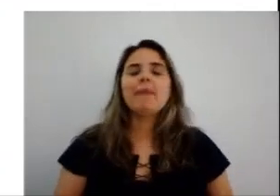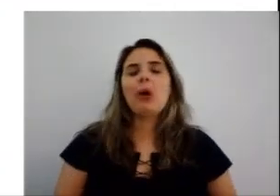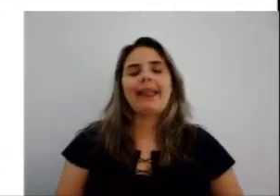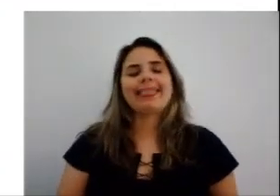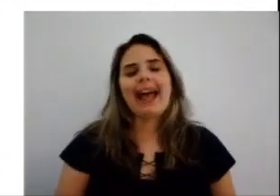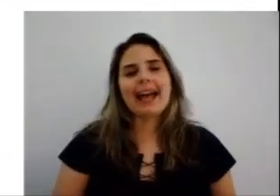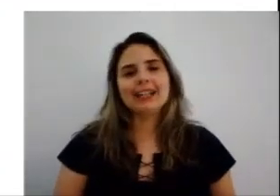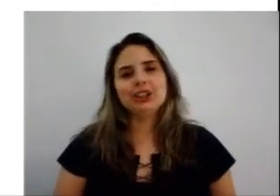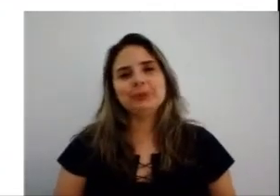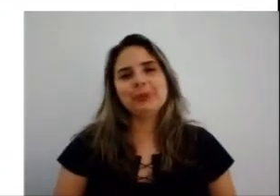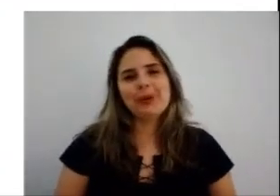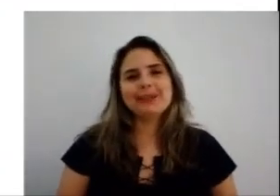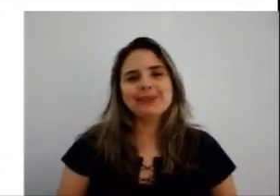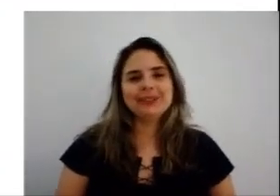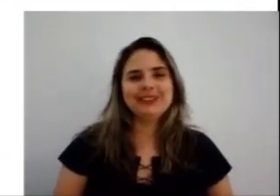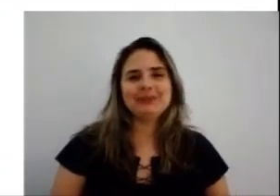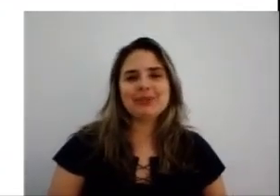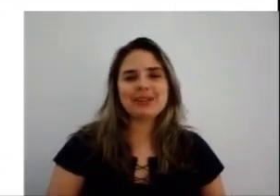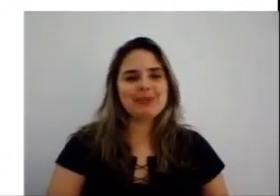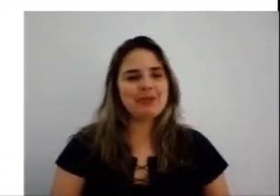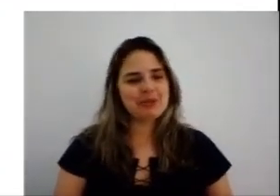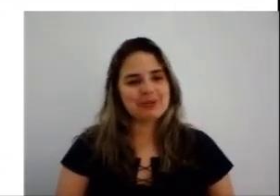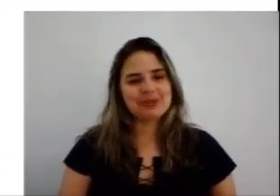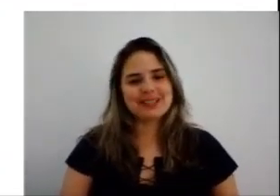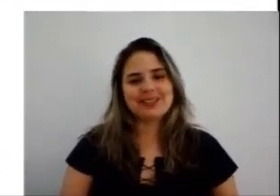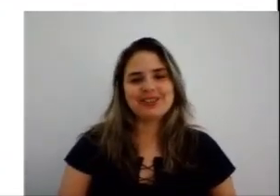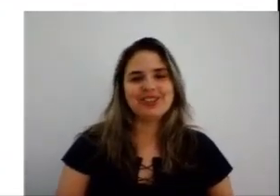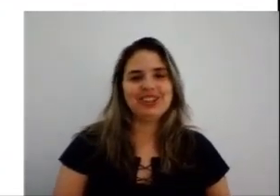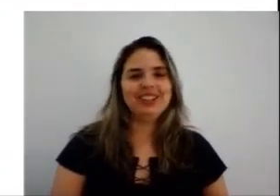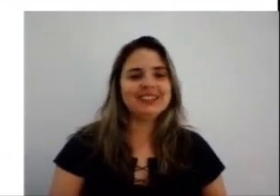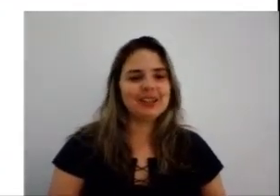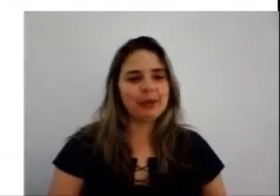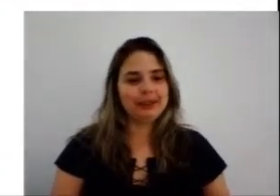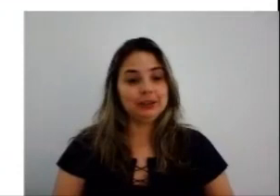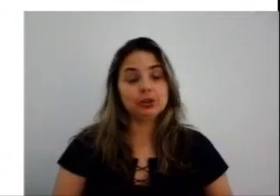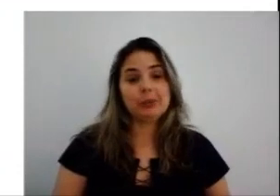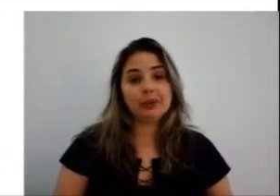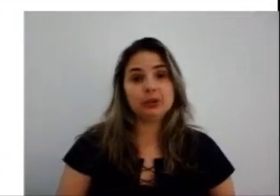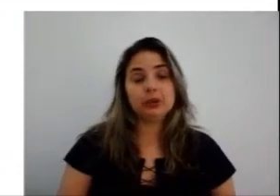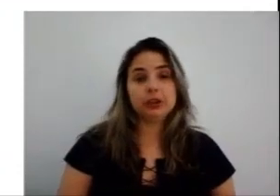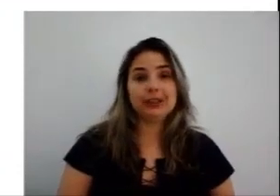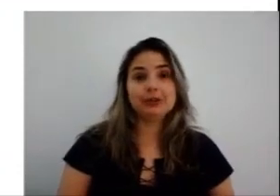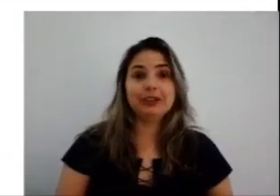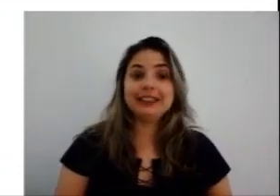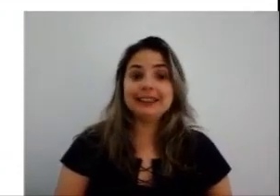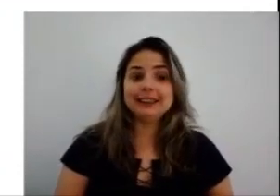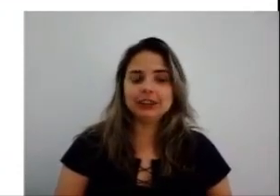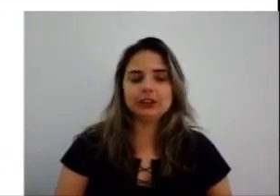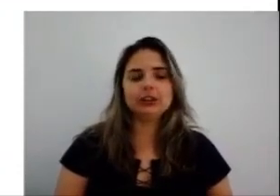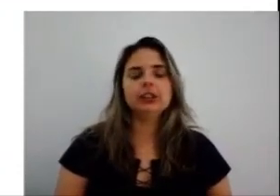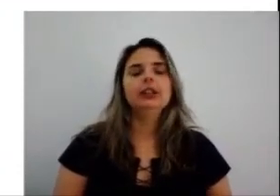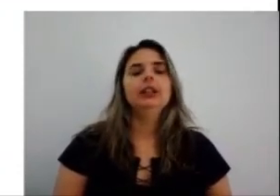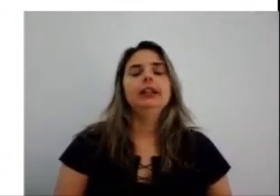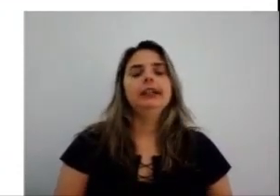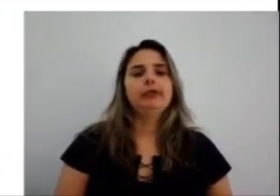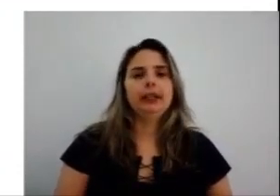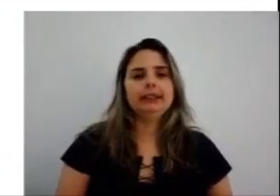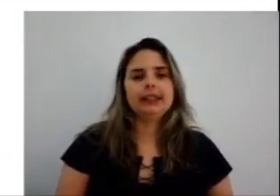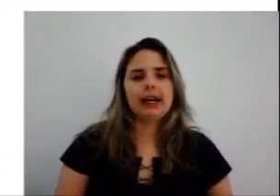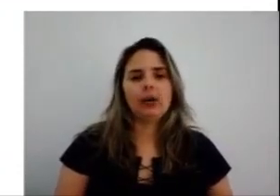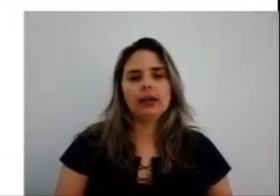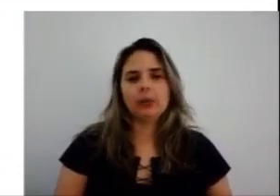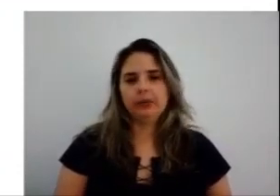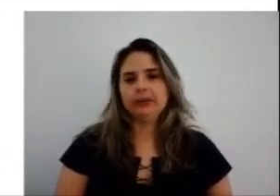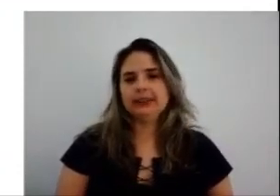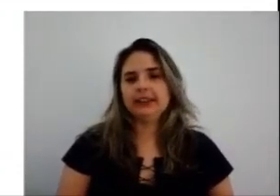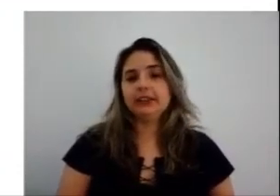Bom dia, boa tarde, boa noite, meus amigos concurseiros de Itaguaí. Eu sou a professora Joana Fernandes e vou